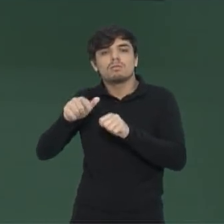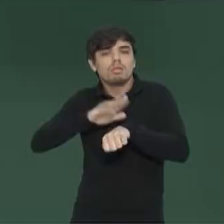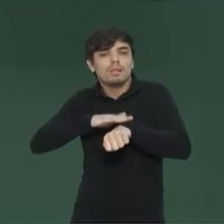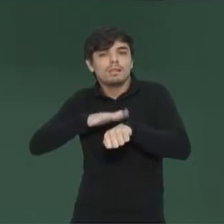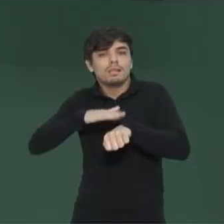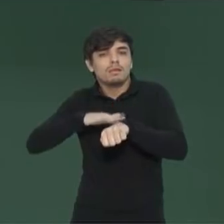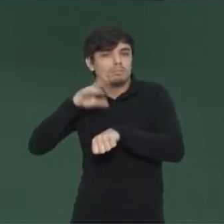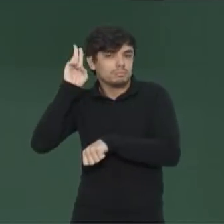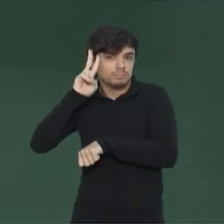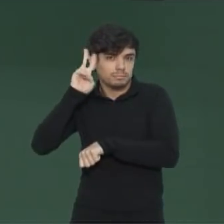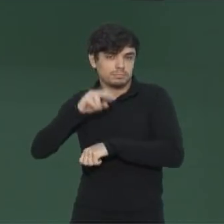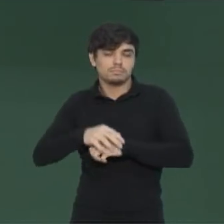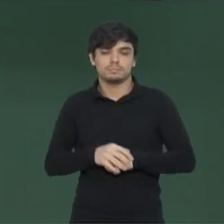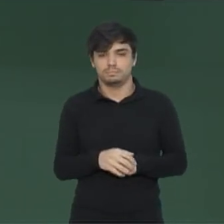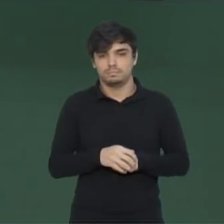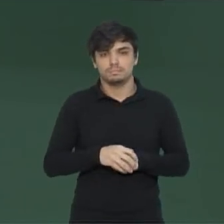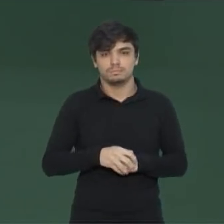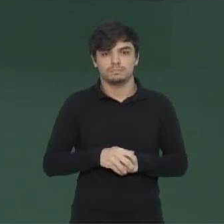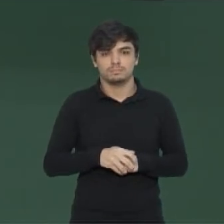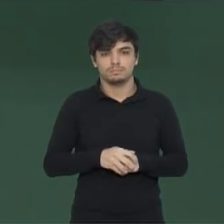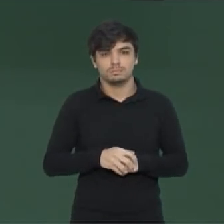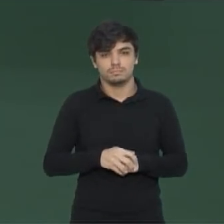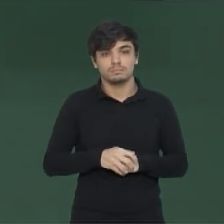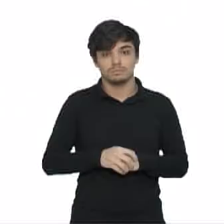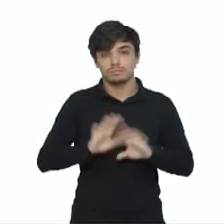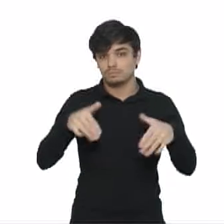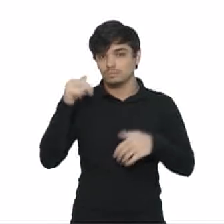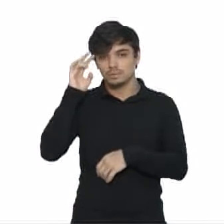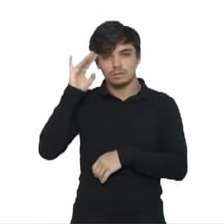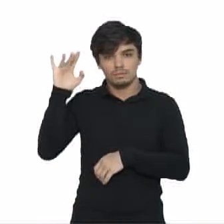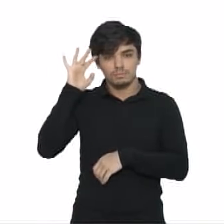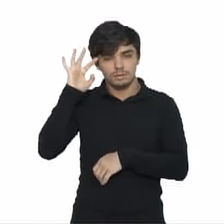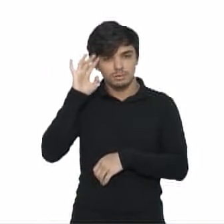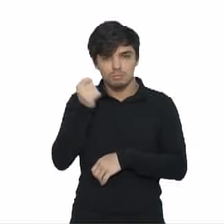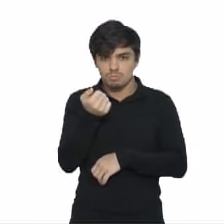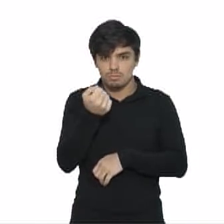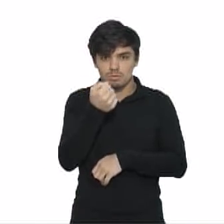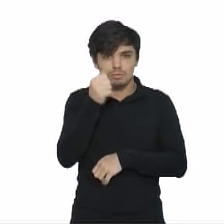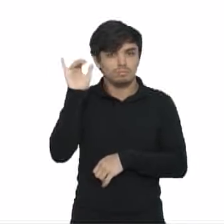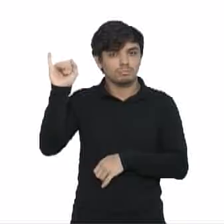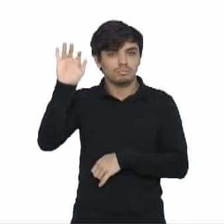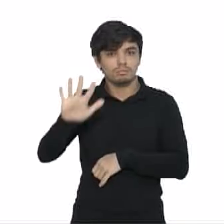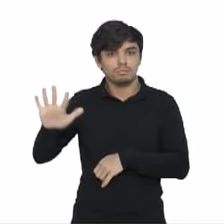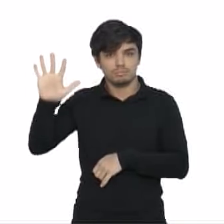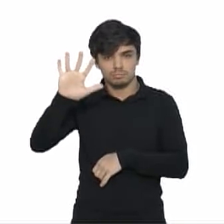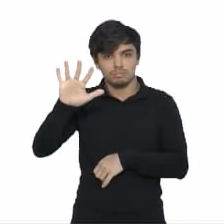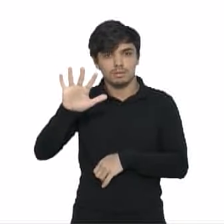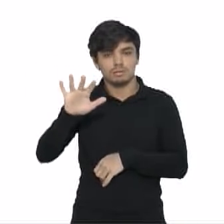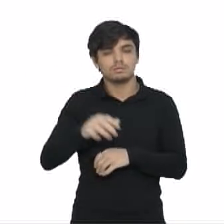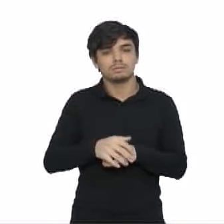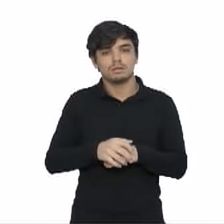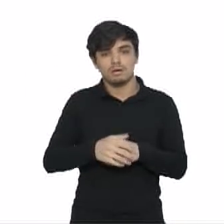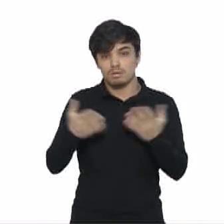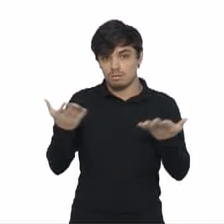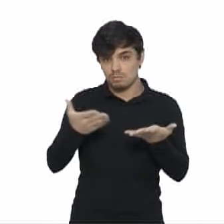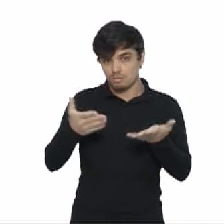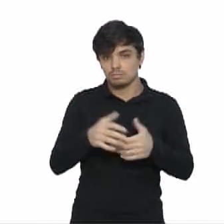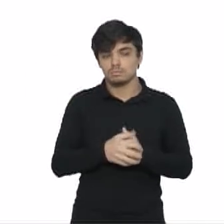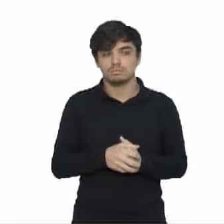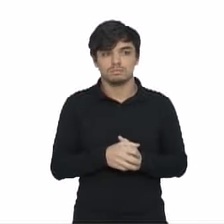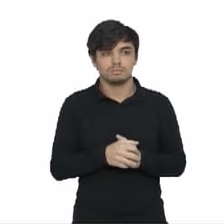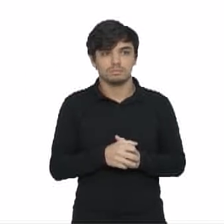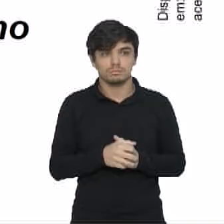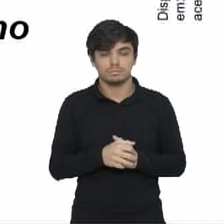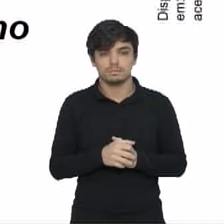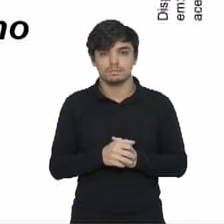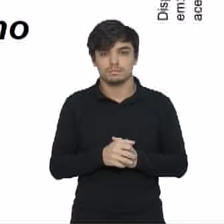históricos? Então, para a gente refletir um pouquinho, né? Uma imagem aqui moderna, né? Uma fotografia,